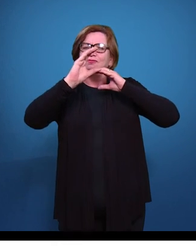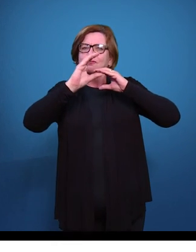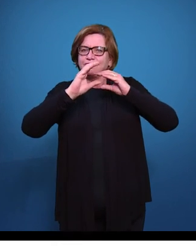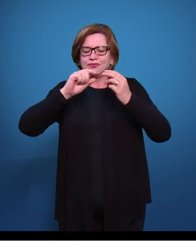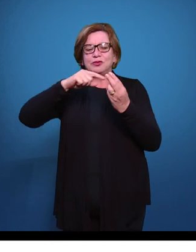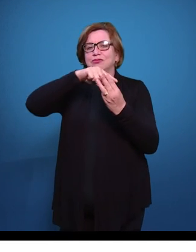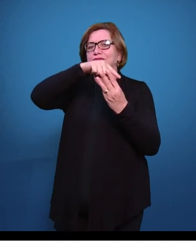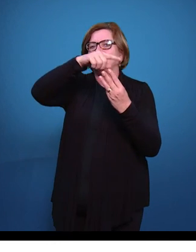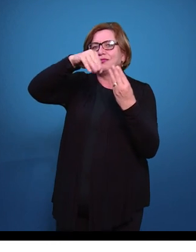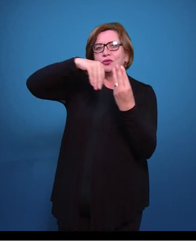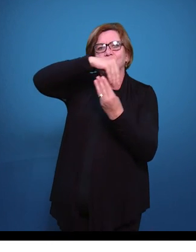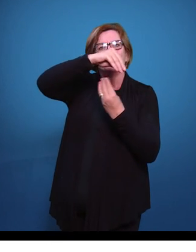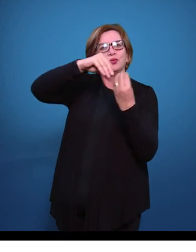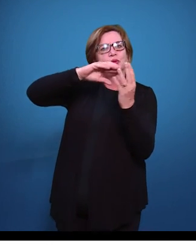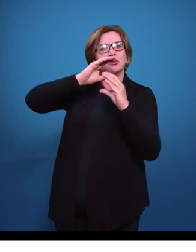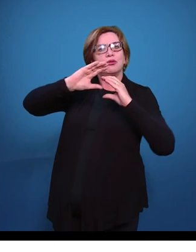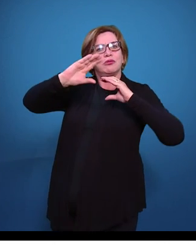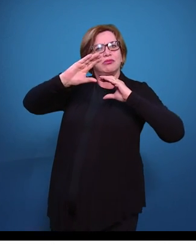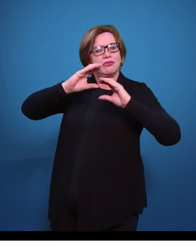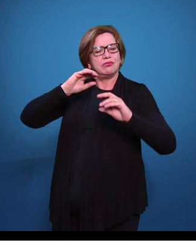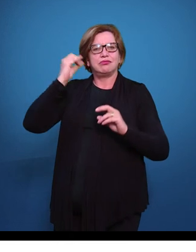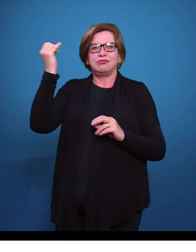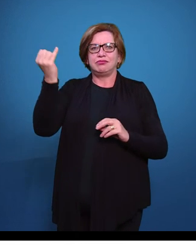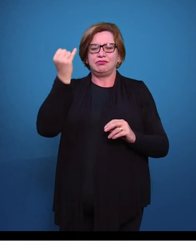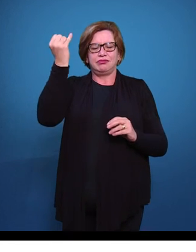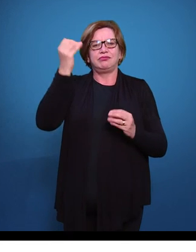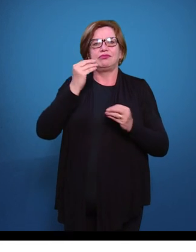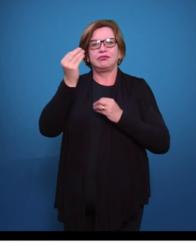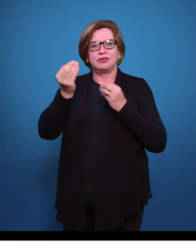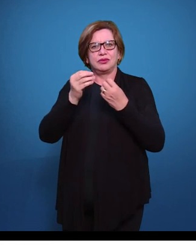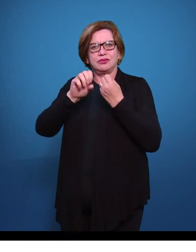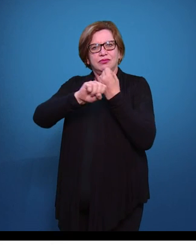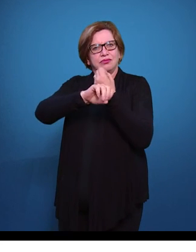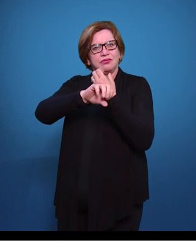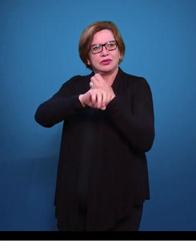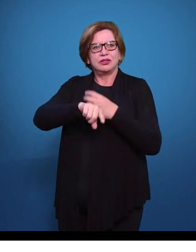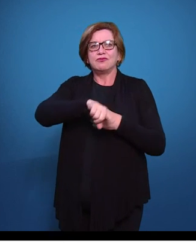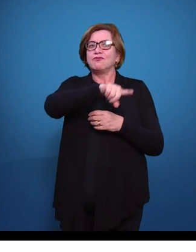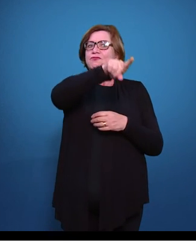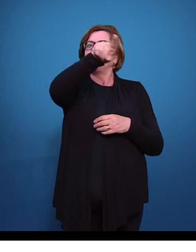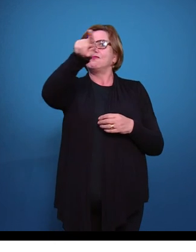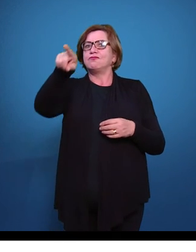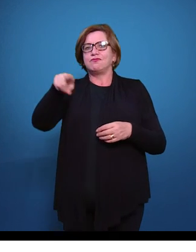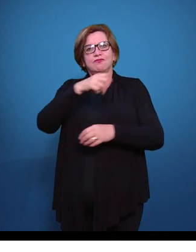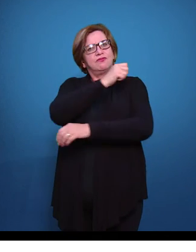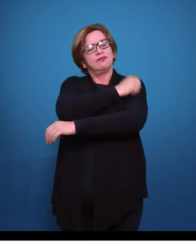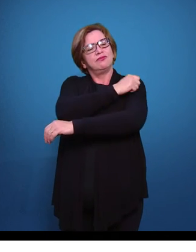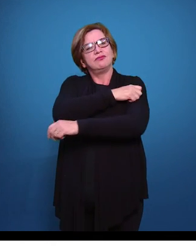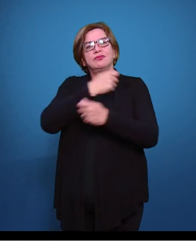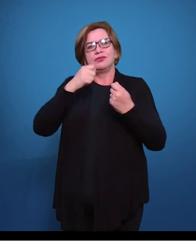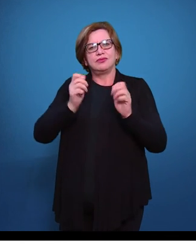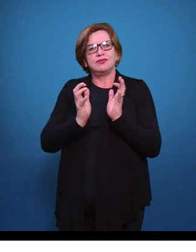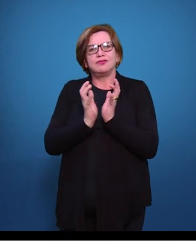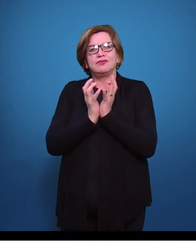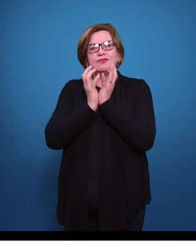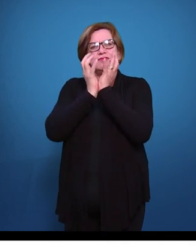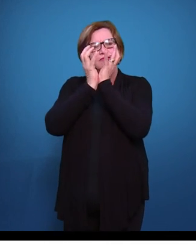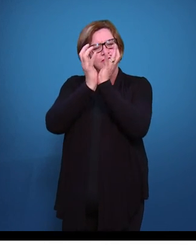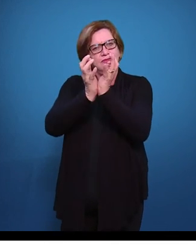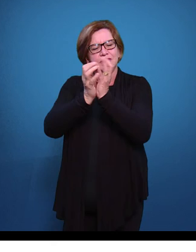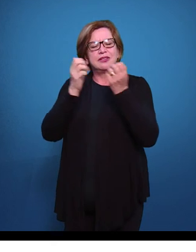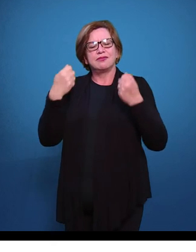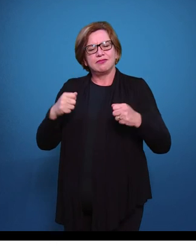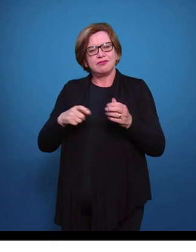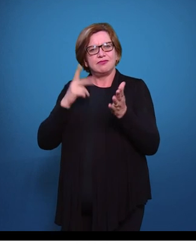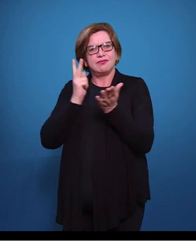envolvidos nos processos de ensino e aprendizagem então de vocês alunos exige-se o que que participem que